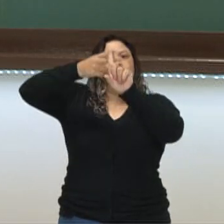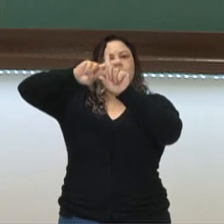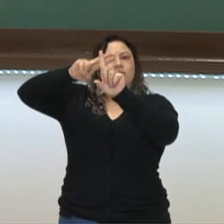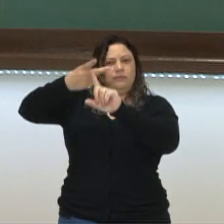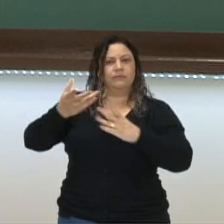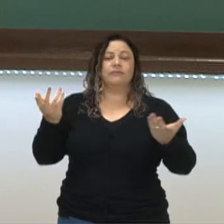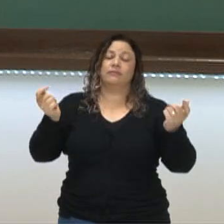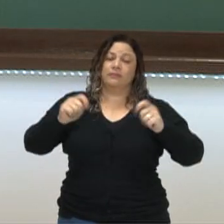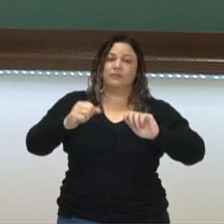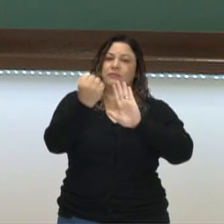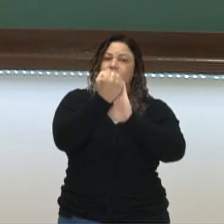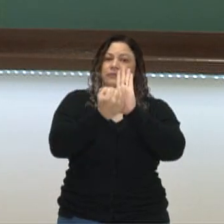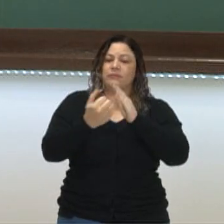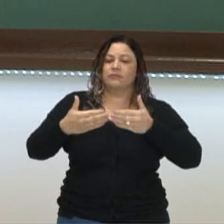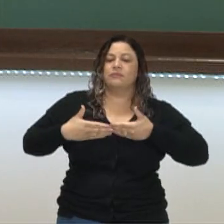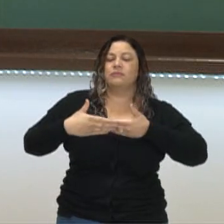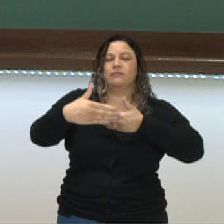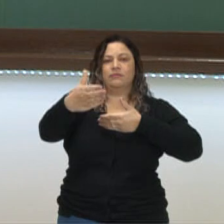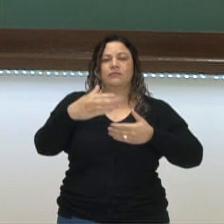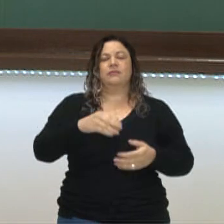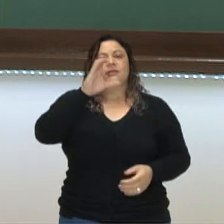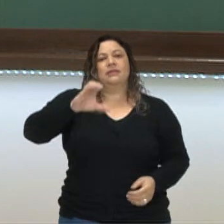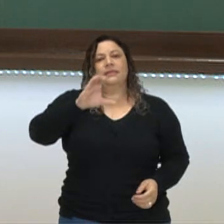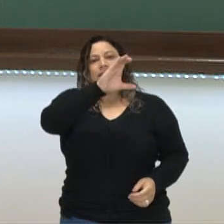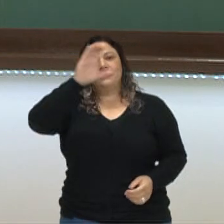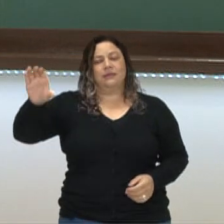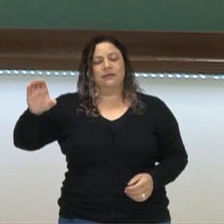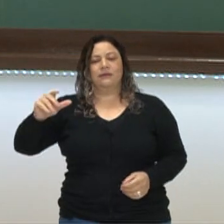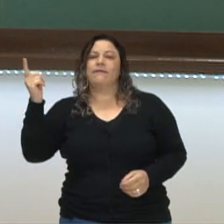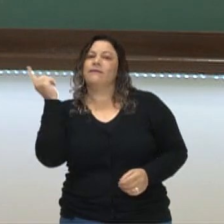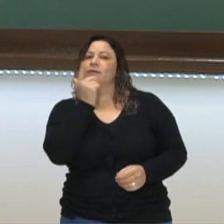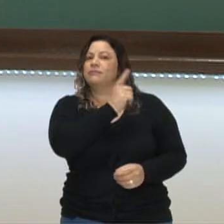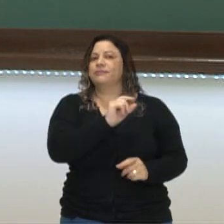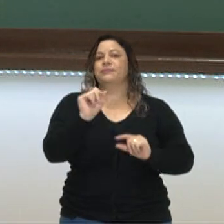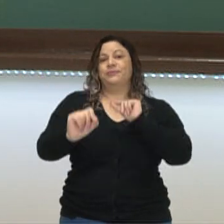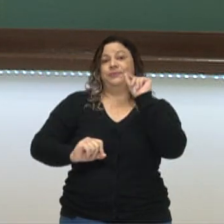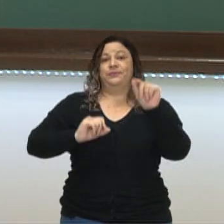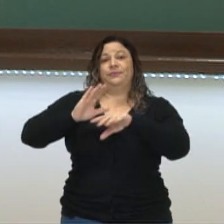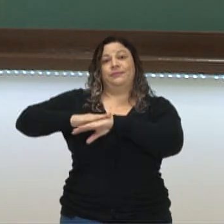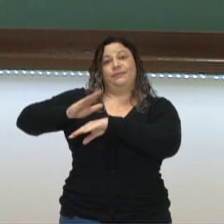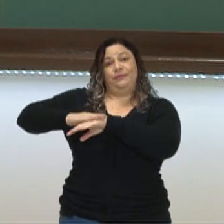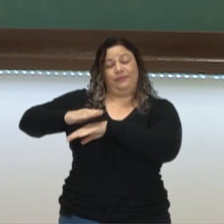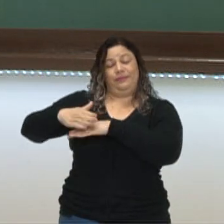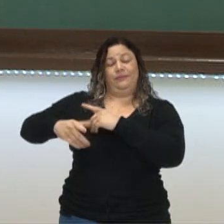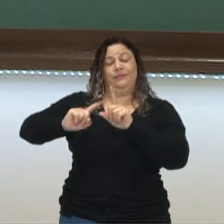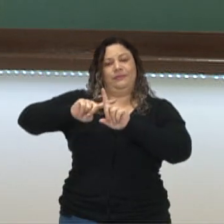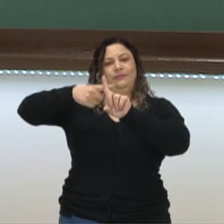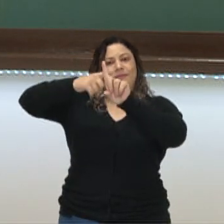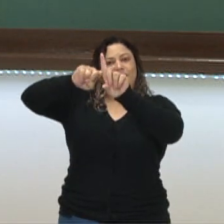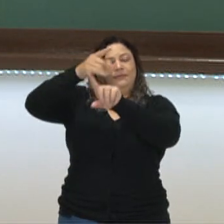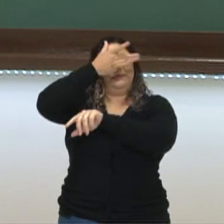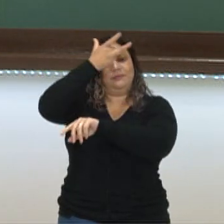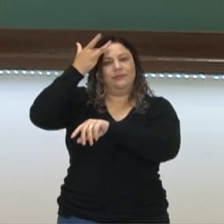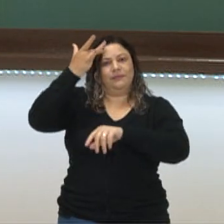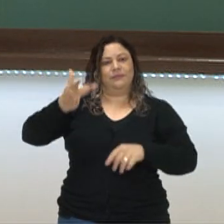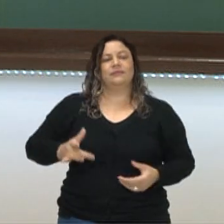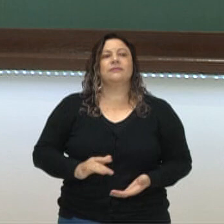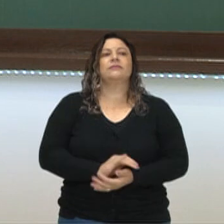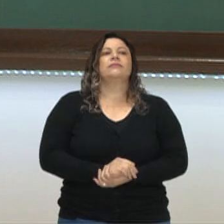tenha ruído, a Igreja Católica vai alcançando mais e mais pessoas, tá?